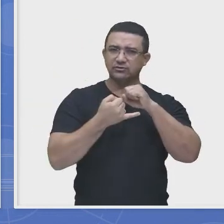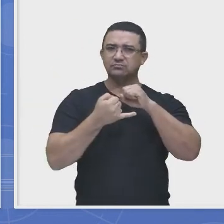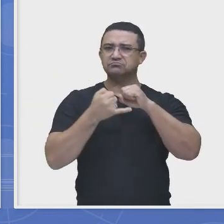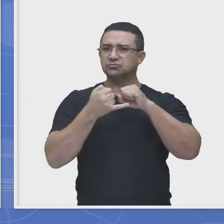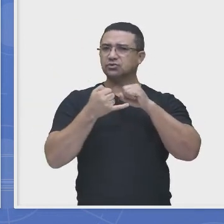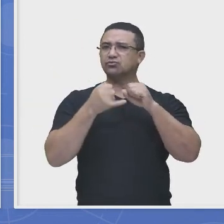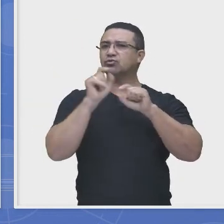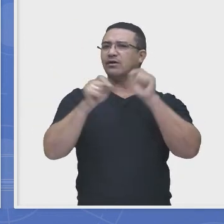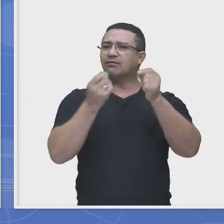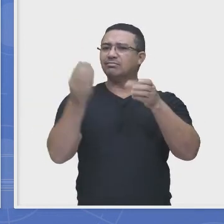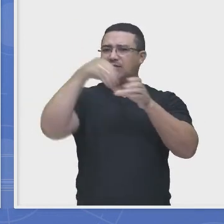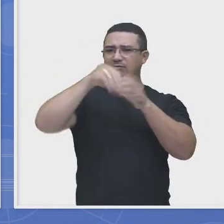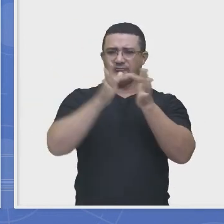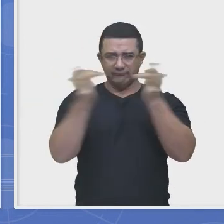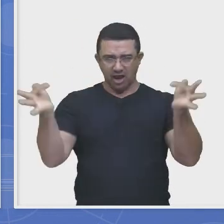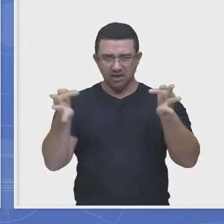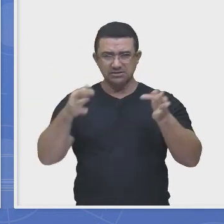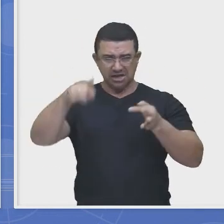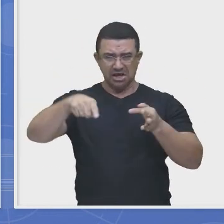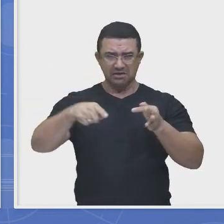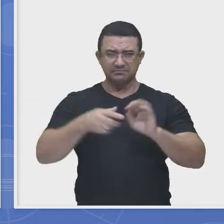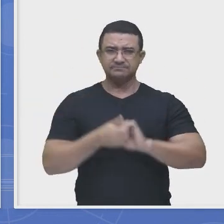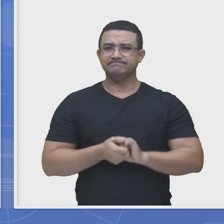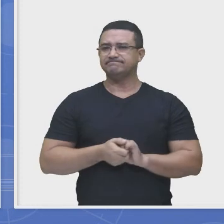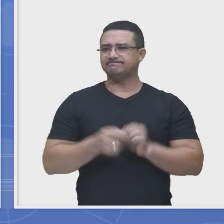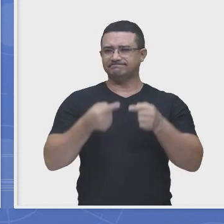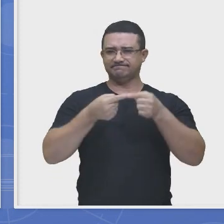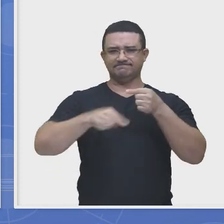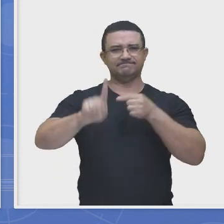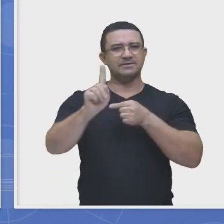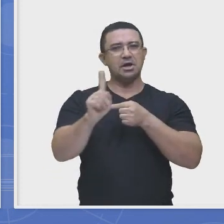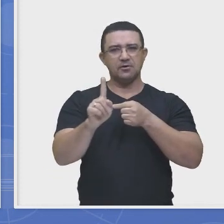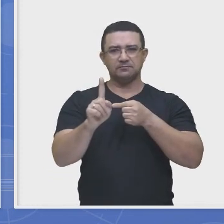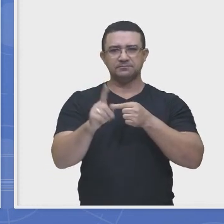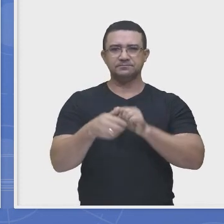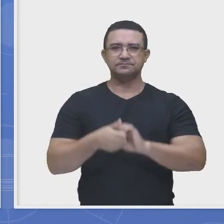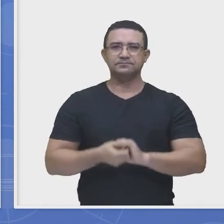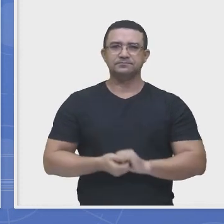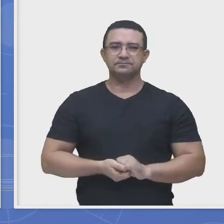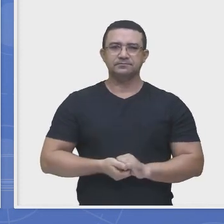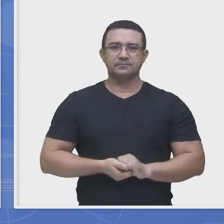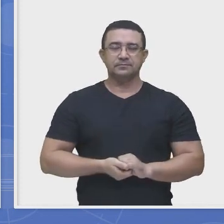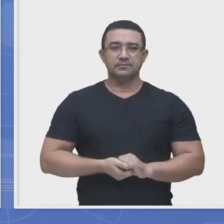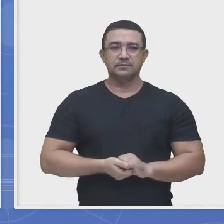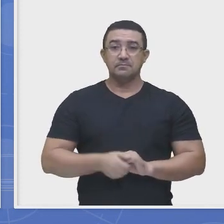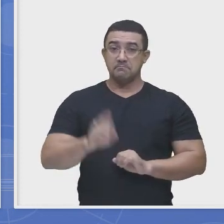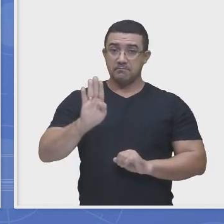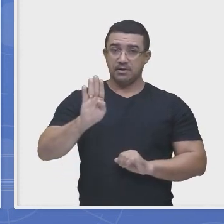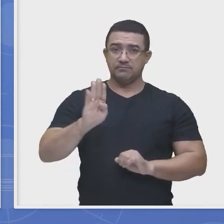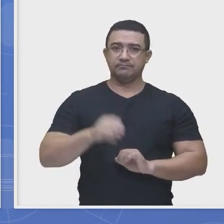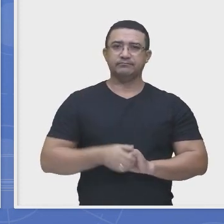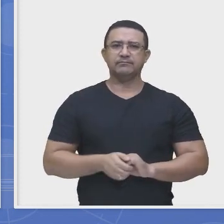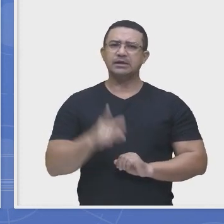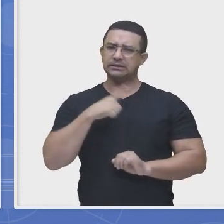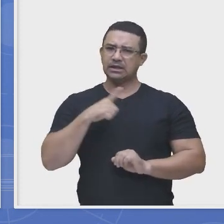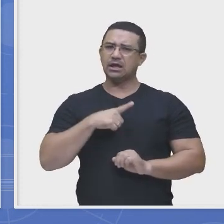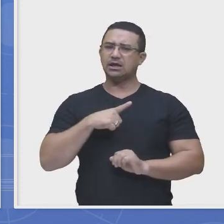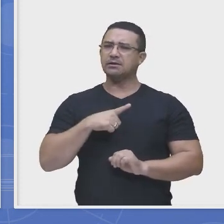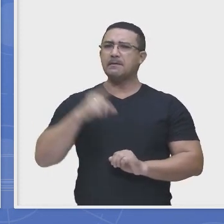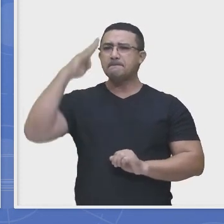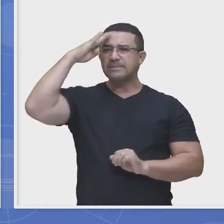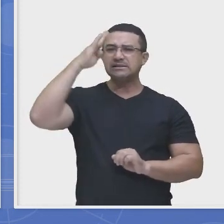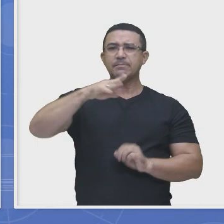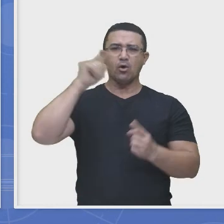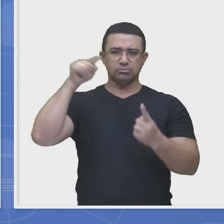me referindo ao texto descritivo aqui, nessa letra A, certo? B. Tem como